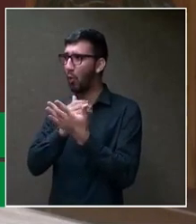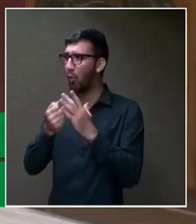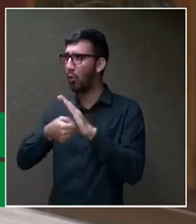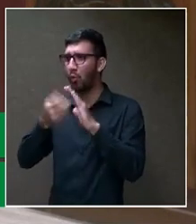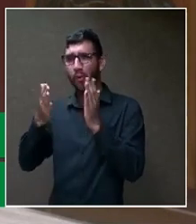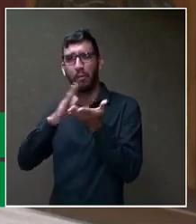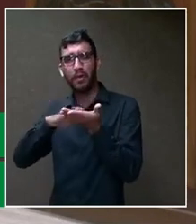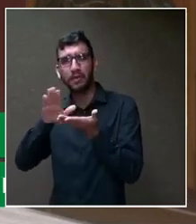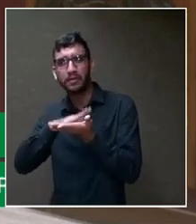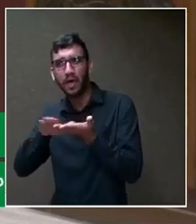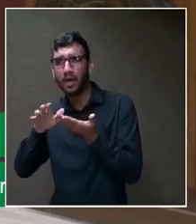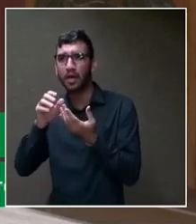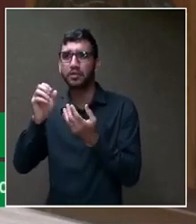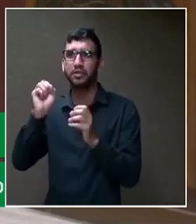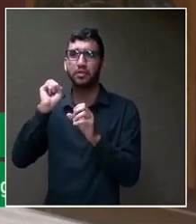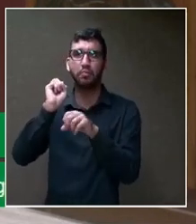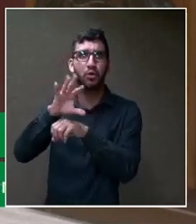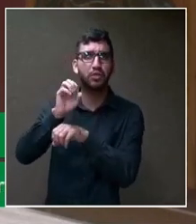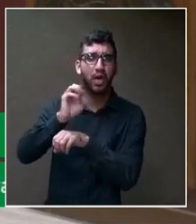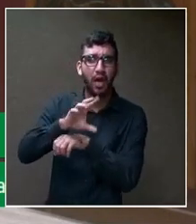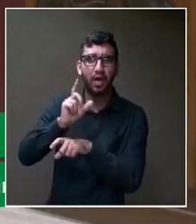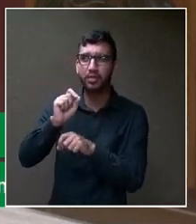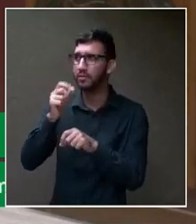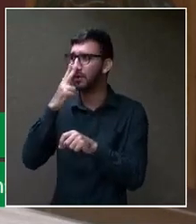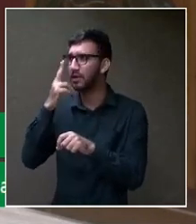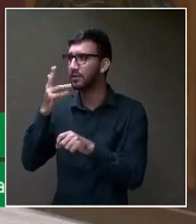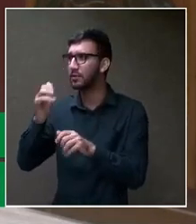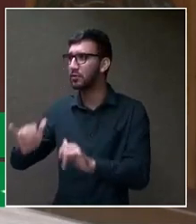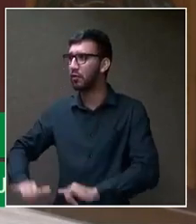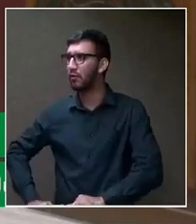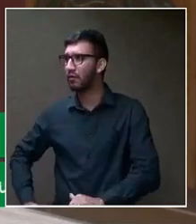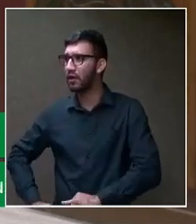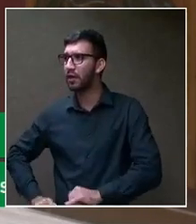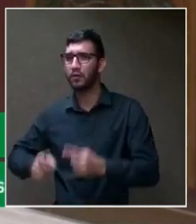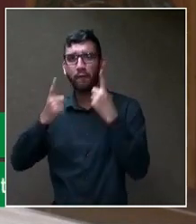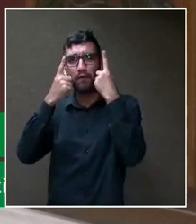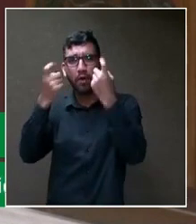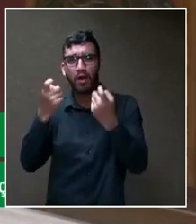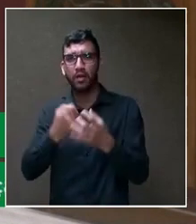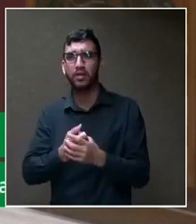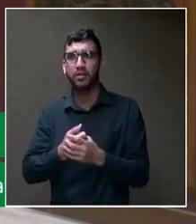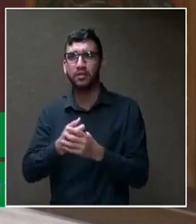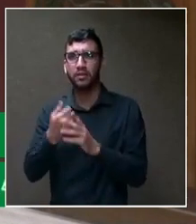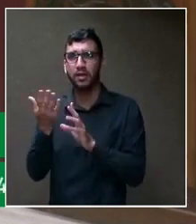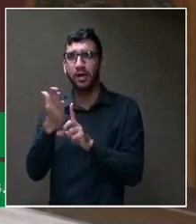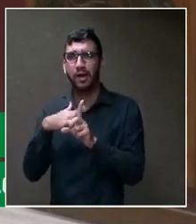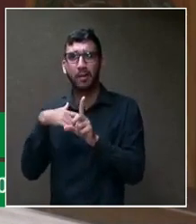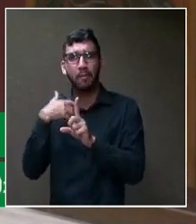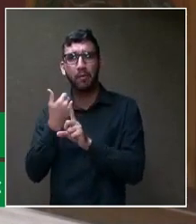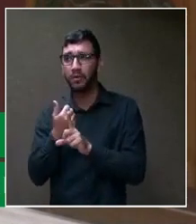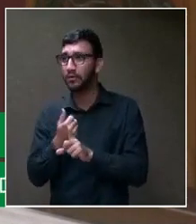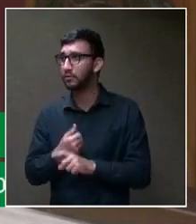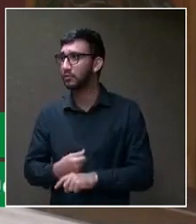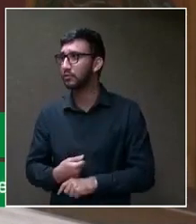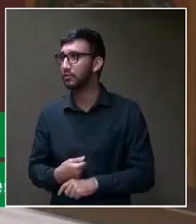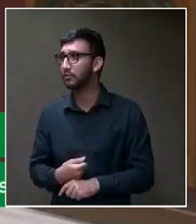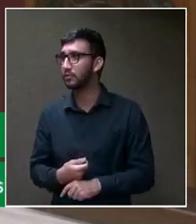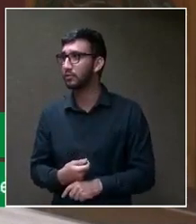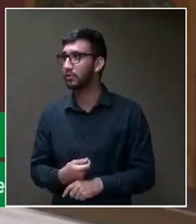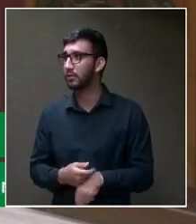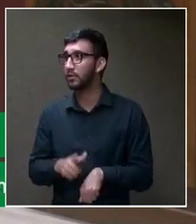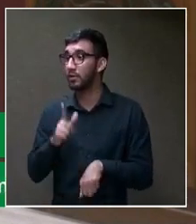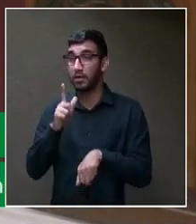postagens, mensagens, que estava sofrendo violência psicológica, abusos no relacionamento? Ela só, quando a